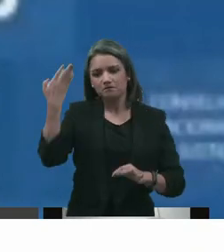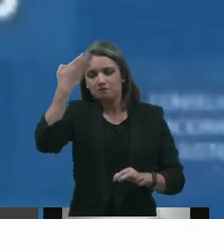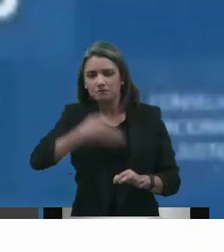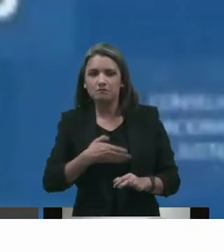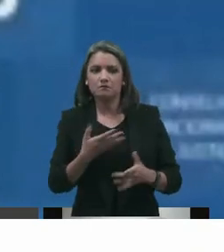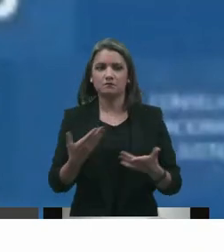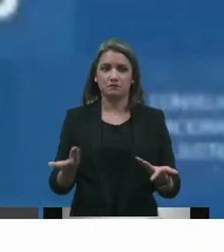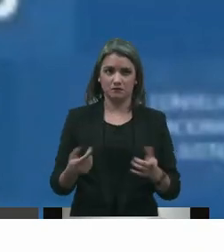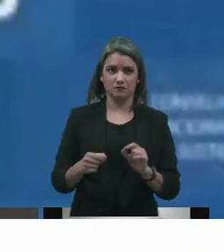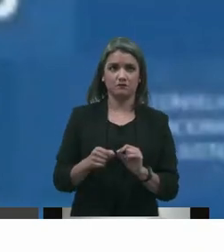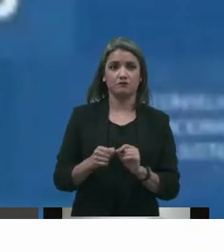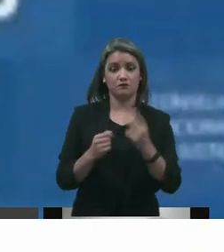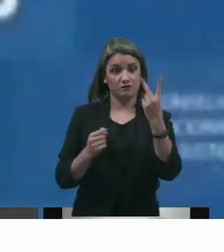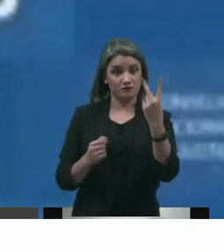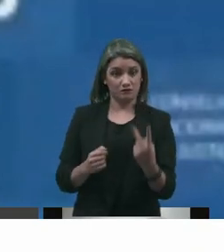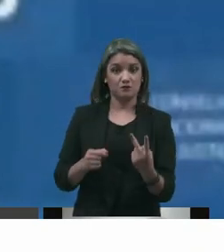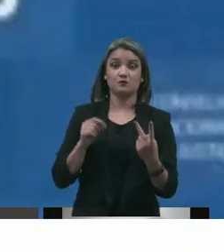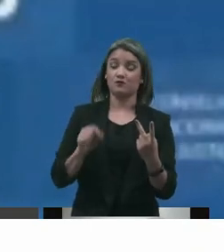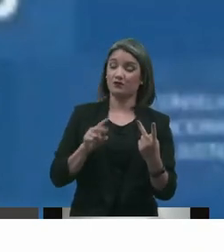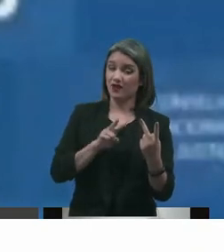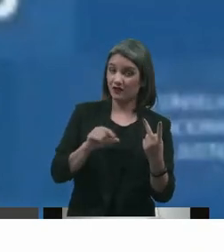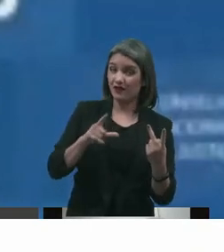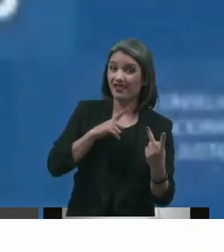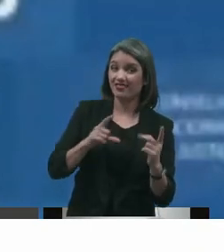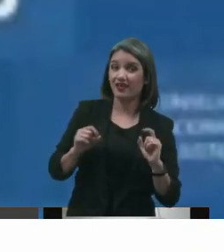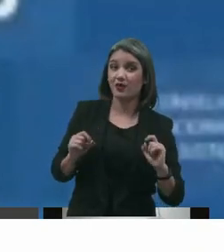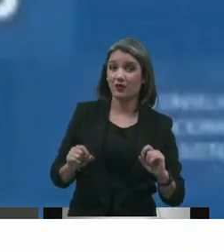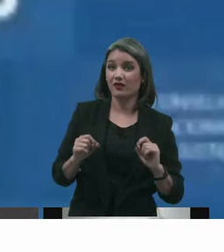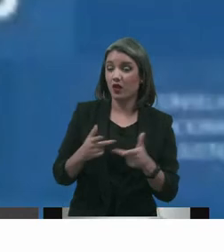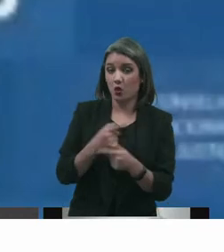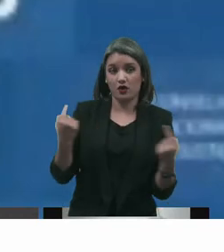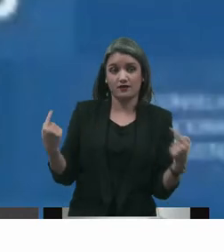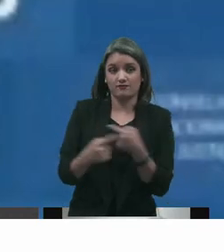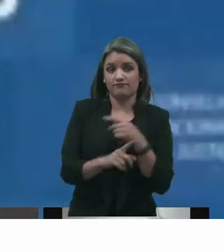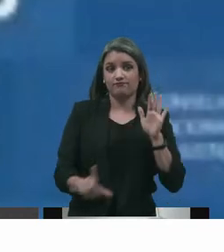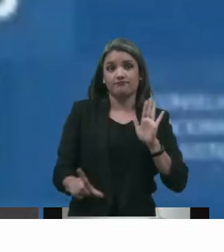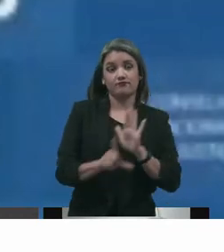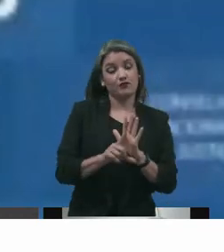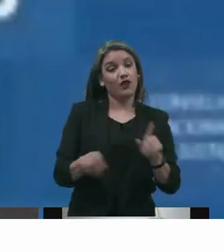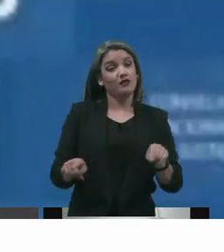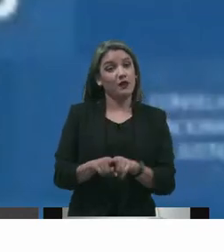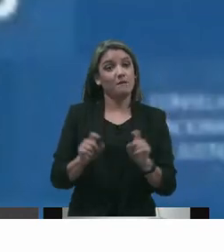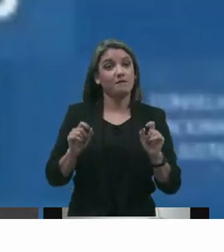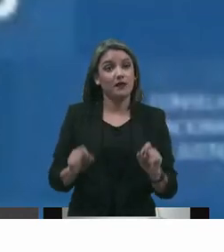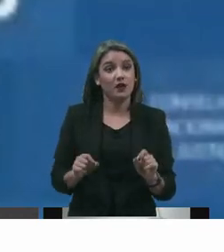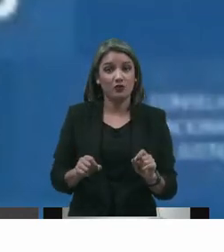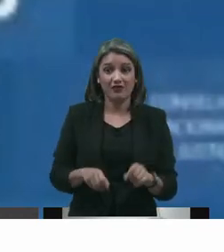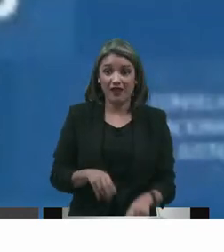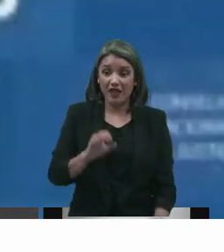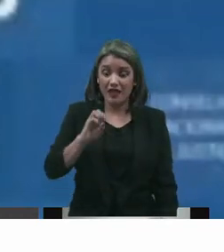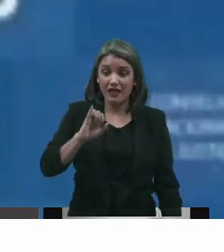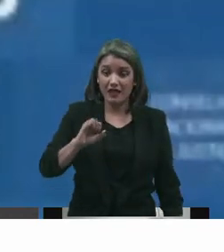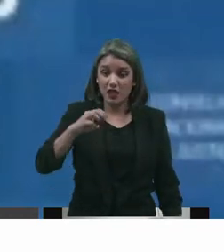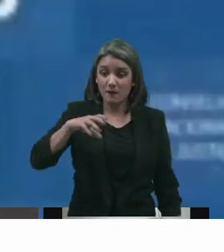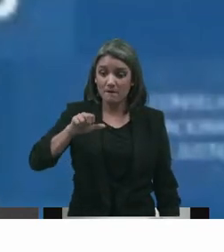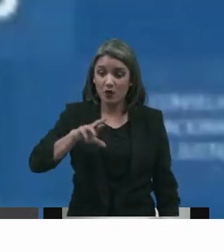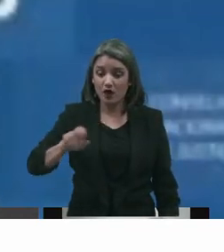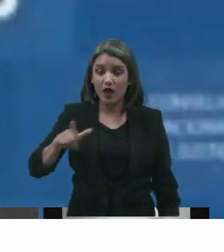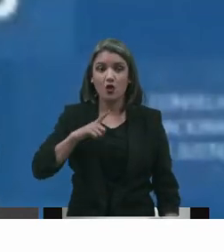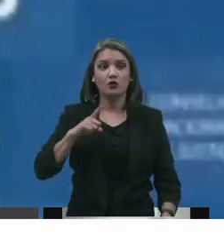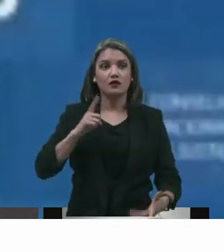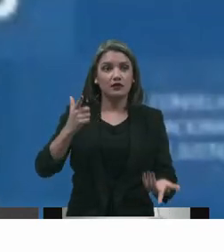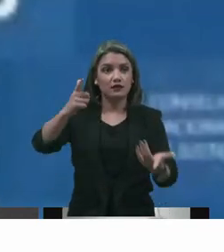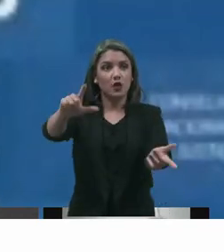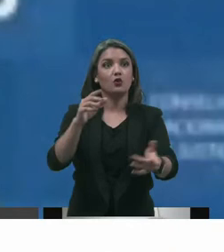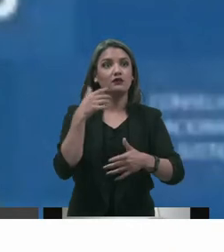colhida. Em ambos os casos, haverá ilicitude. E mais do que isso, imoralidade. E tanto a doutrina como a